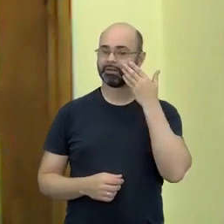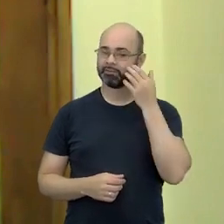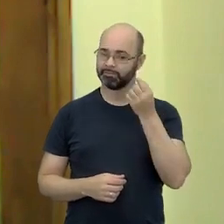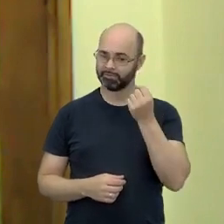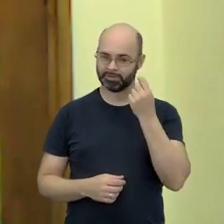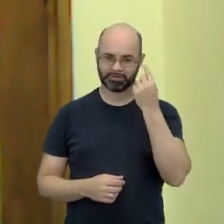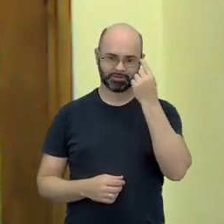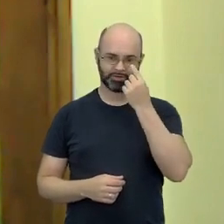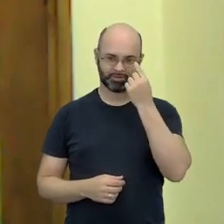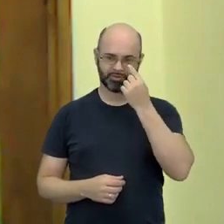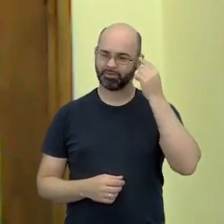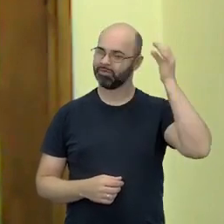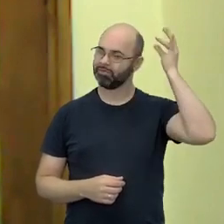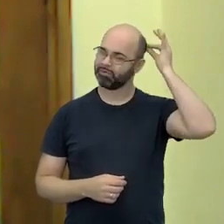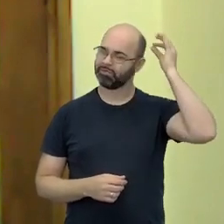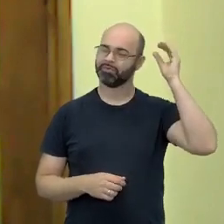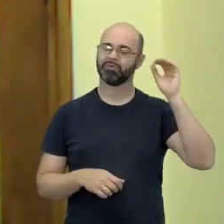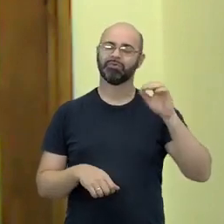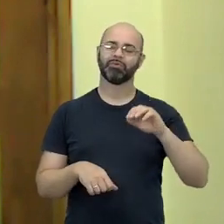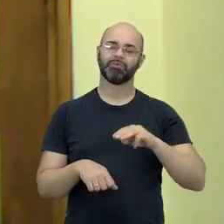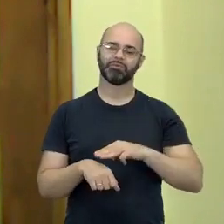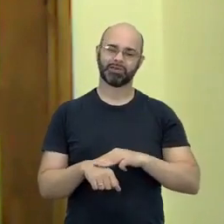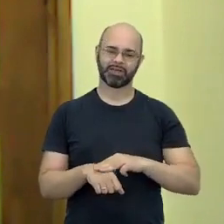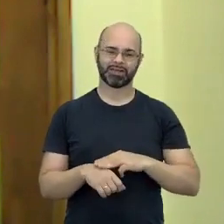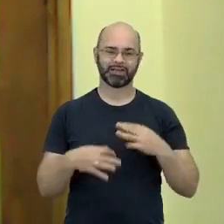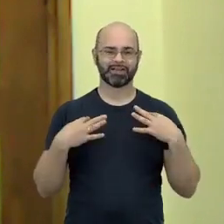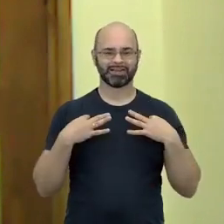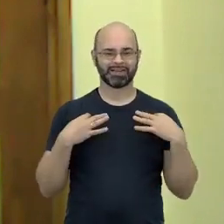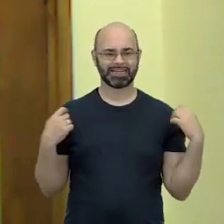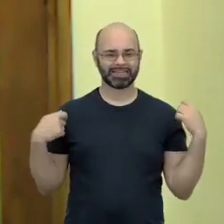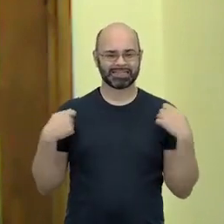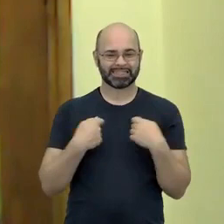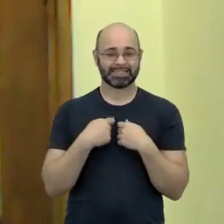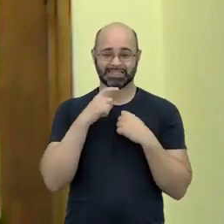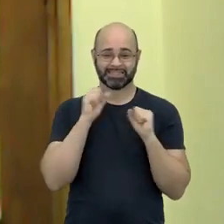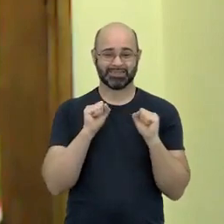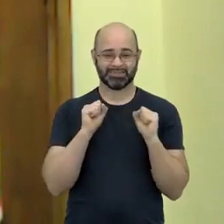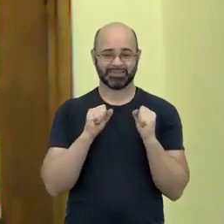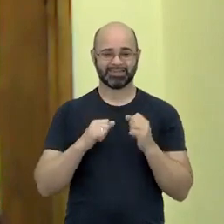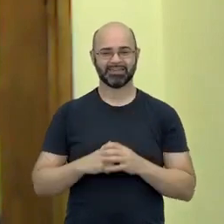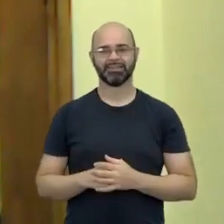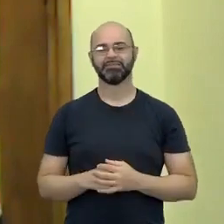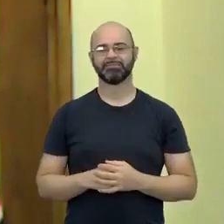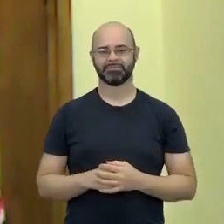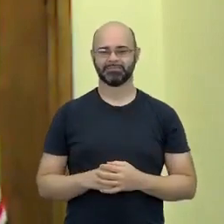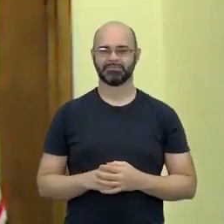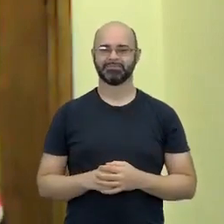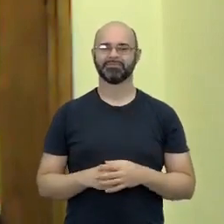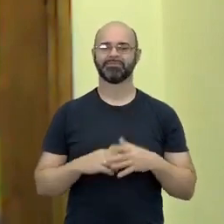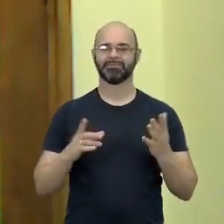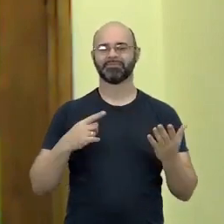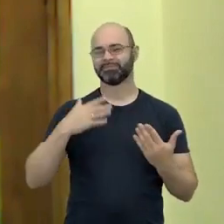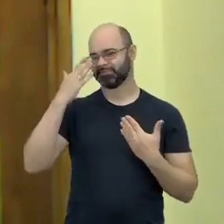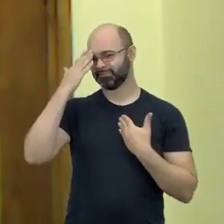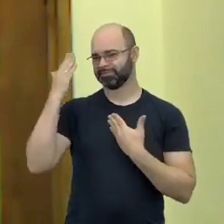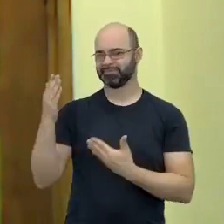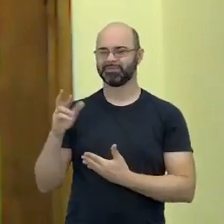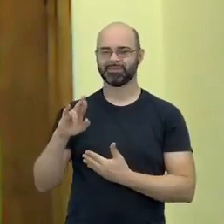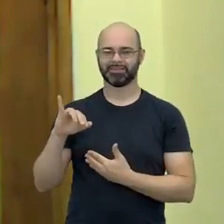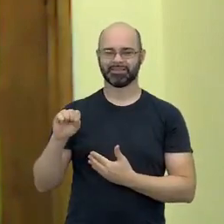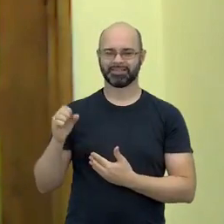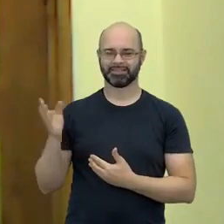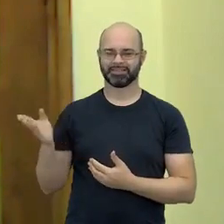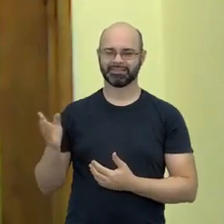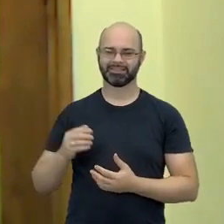e estou trajando um moletom porque está muito frio, tá? Mas eu quero agradecer. Cris, passo para você, por